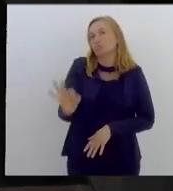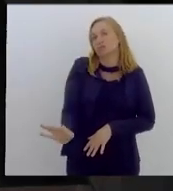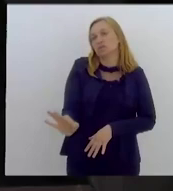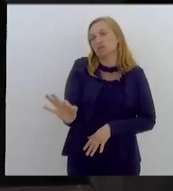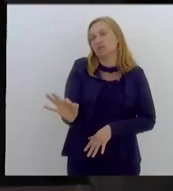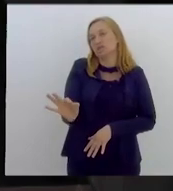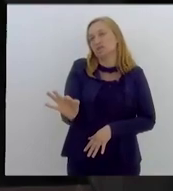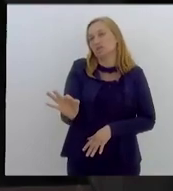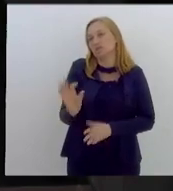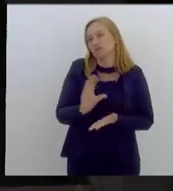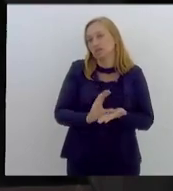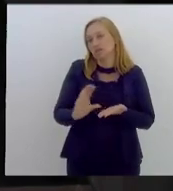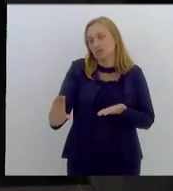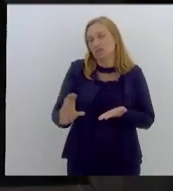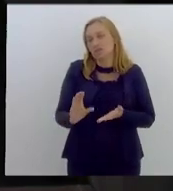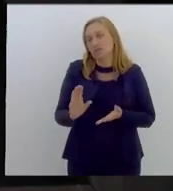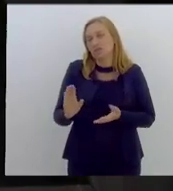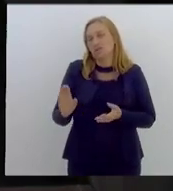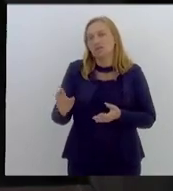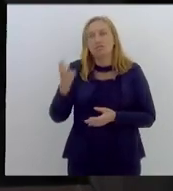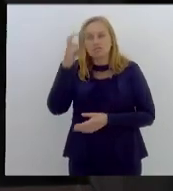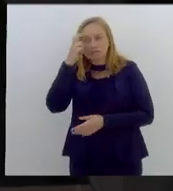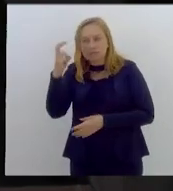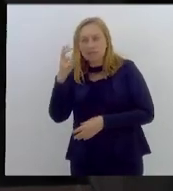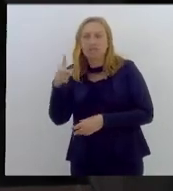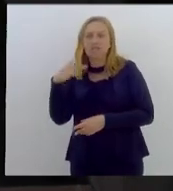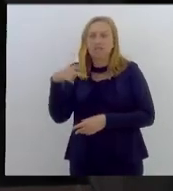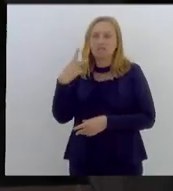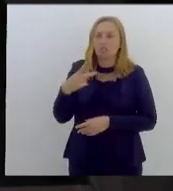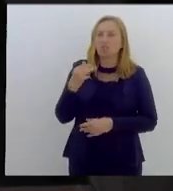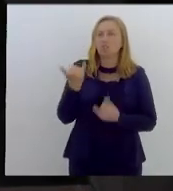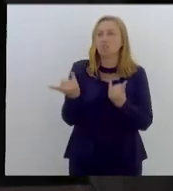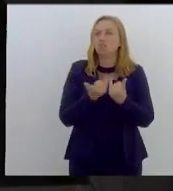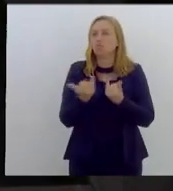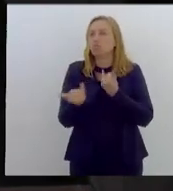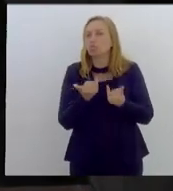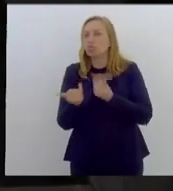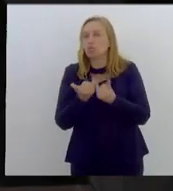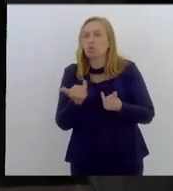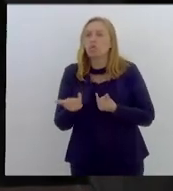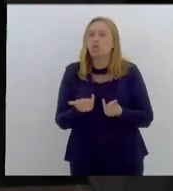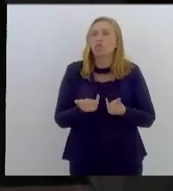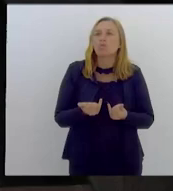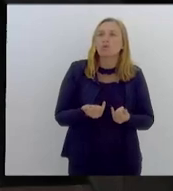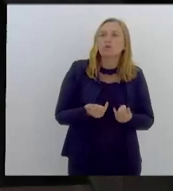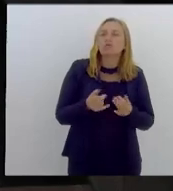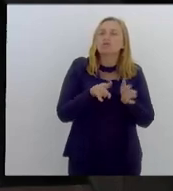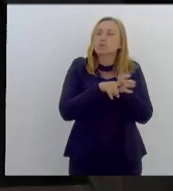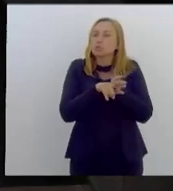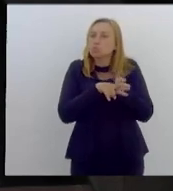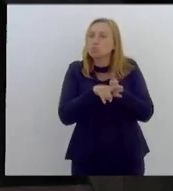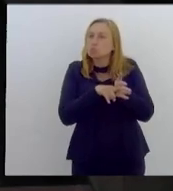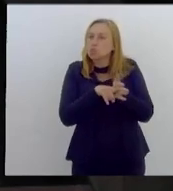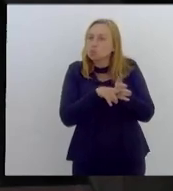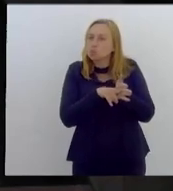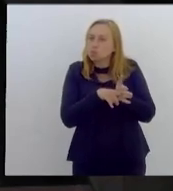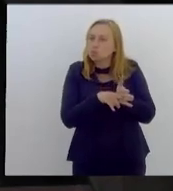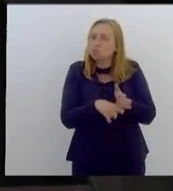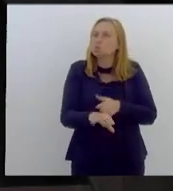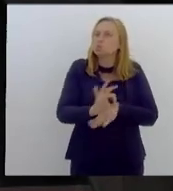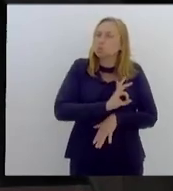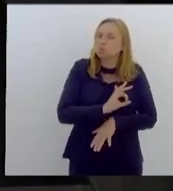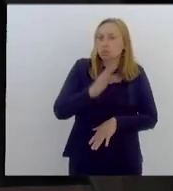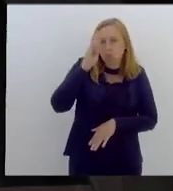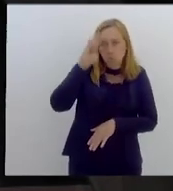0,05% destinado para a política de inteligência, informação, para a política de perícia, que é fundamental